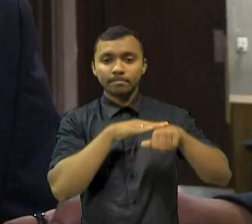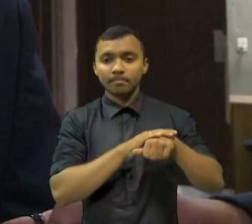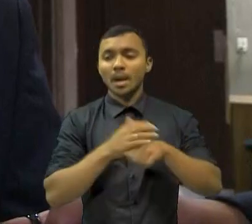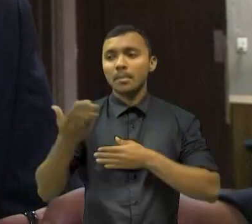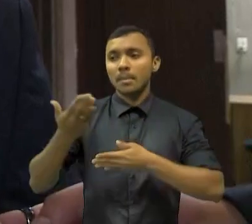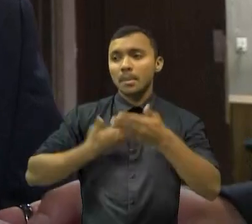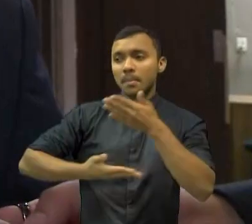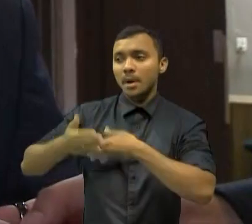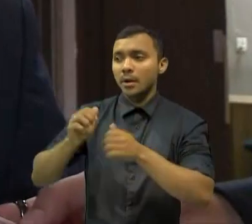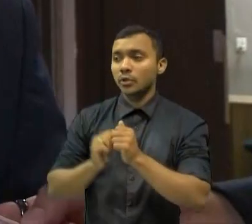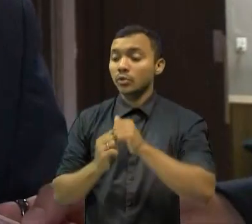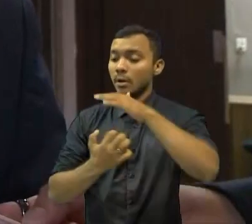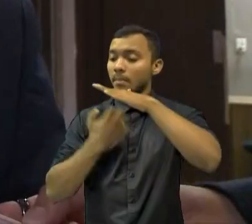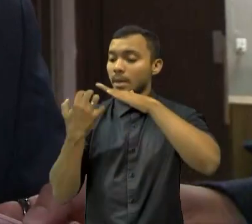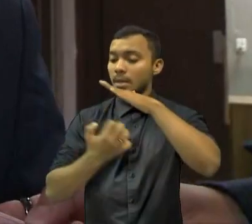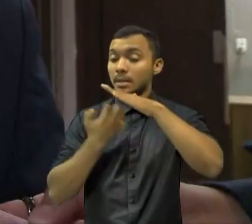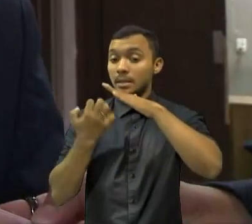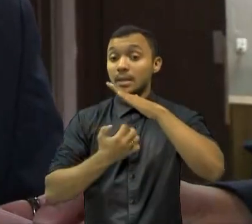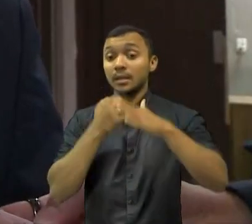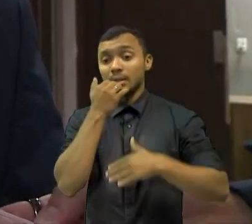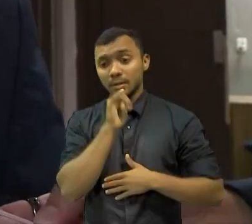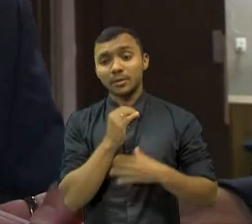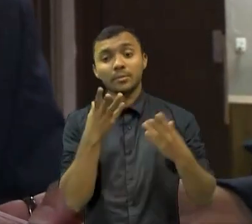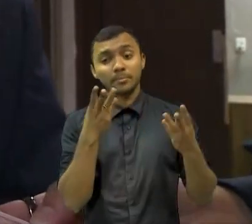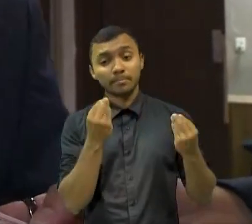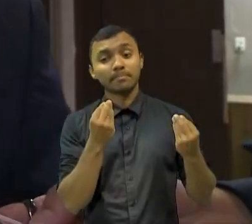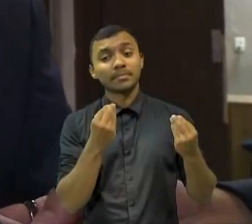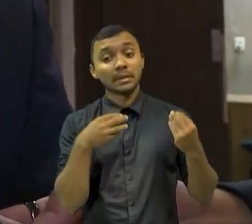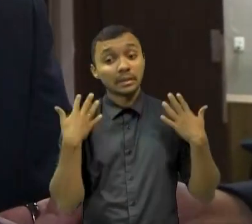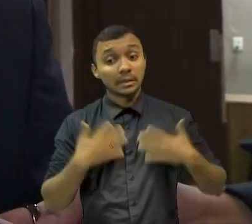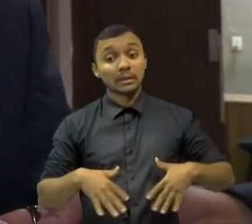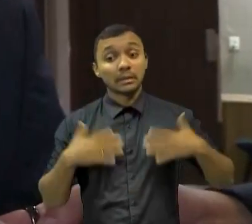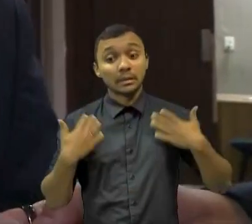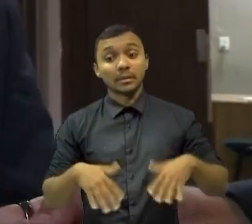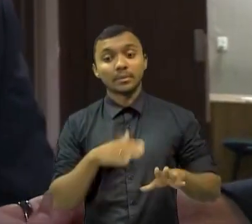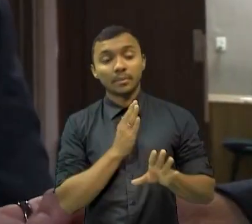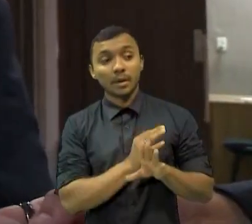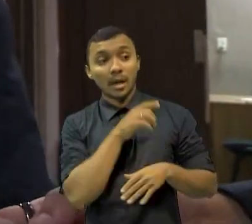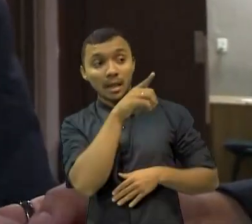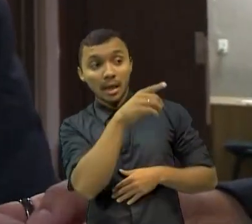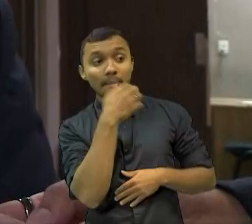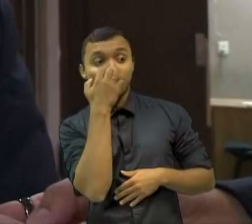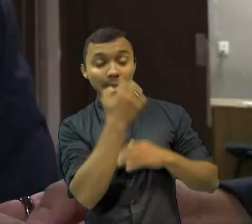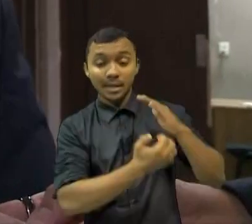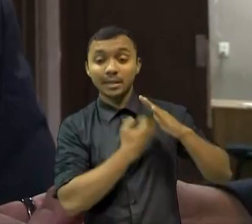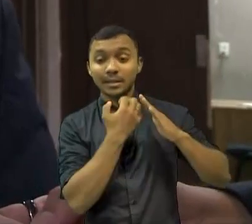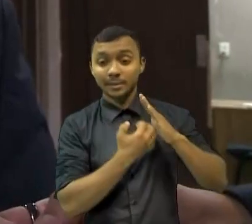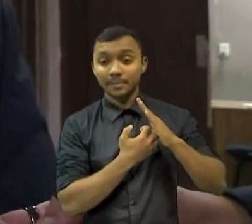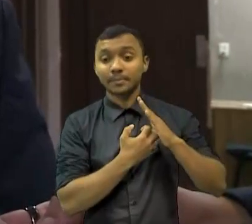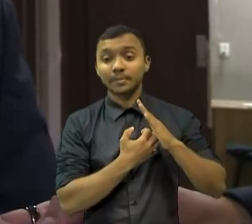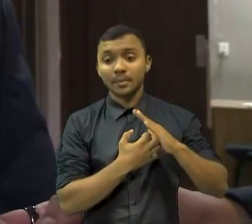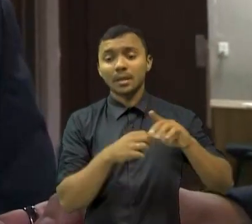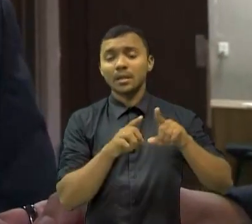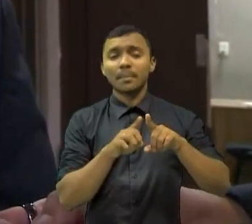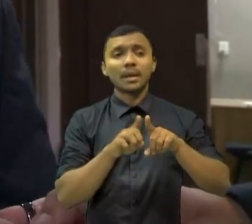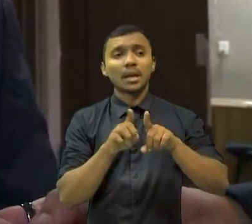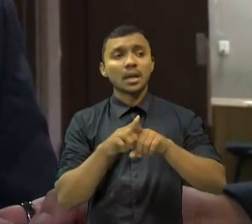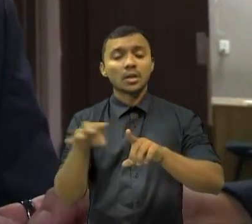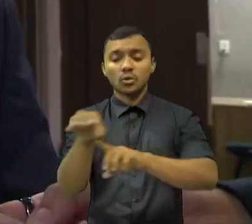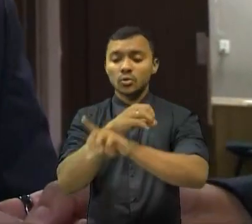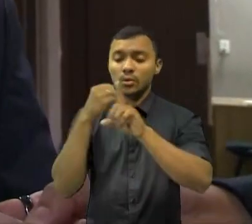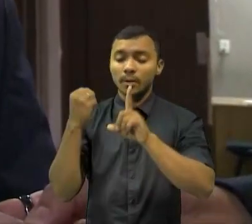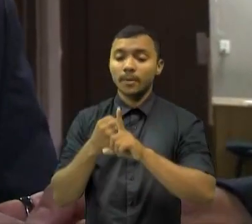por exemplo, uma relação hoje que está bastante estremecida, não só com o setor produtivo, mas com toda a sociedade. Tudo